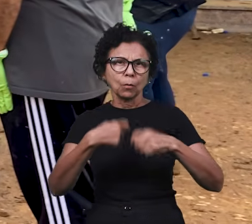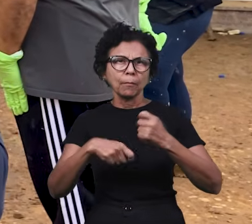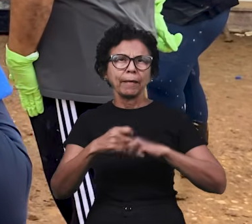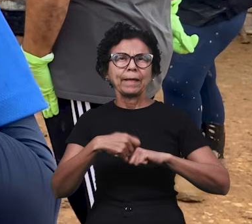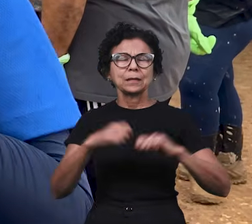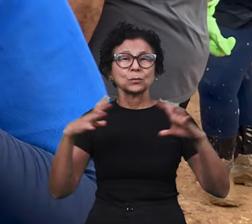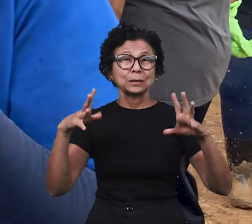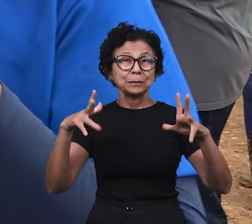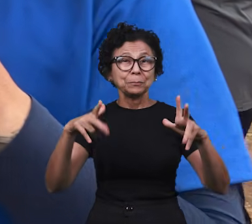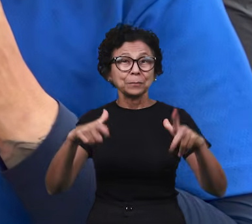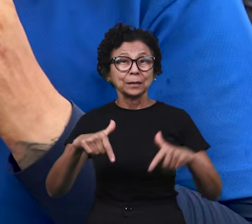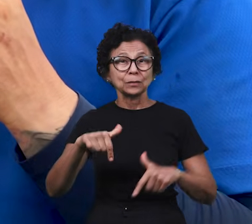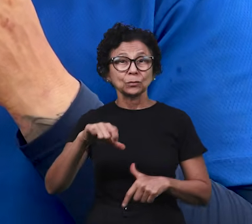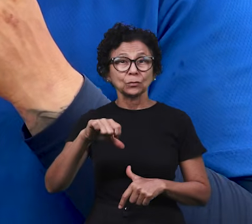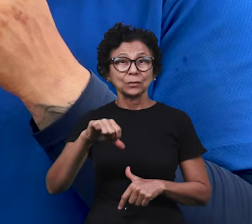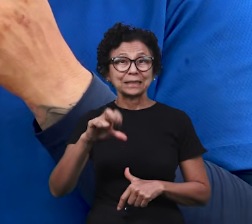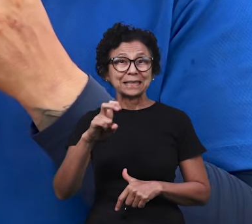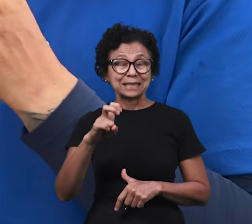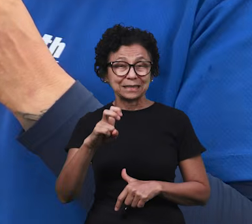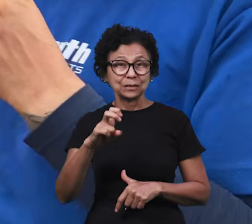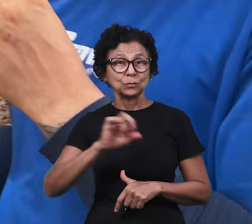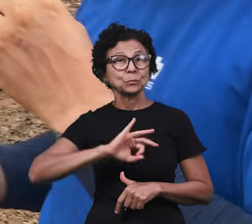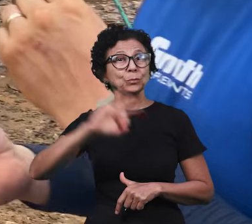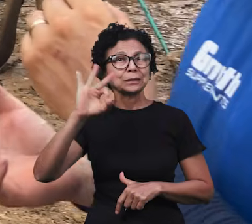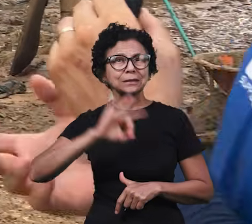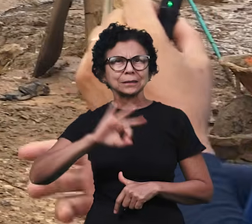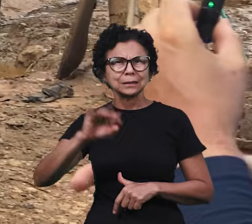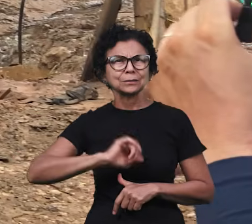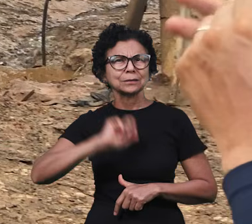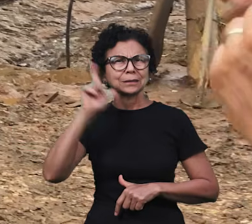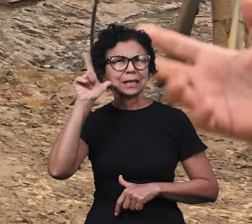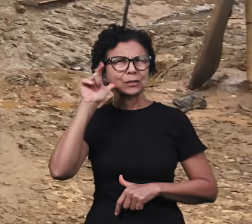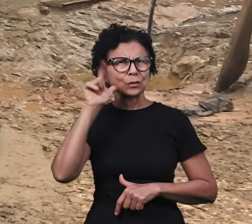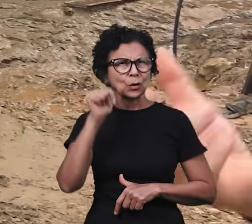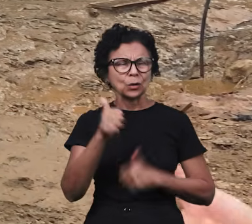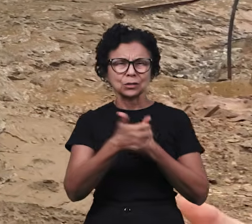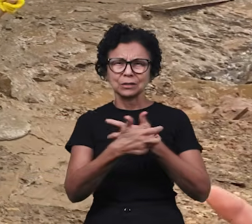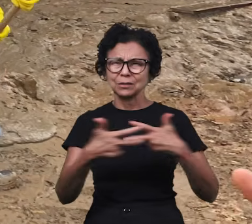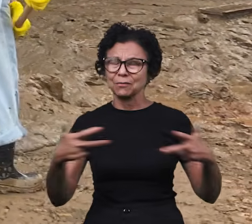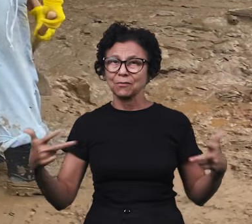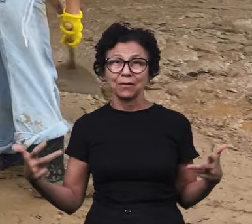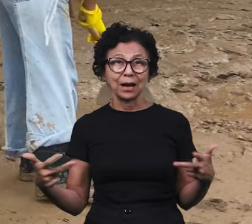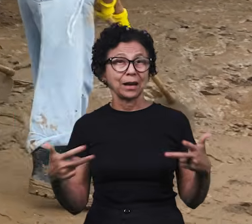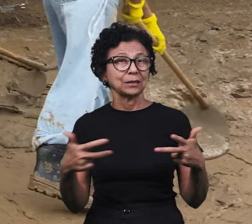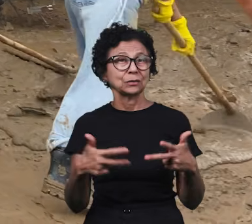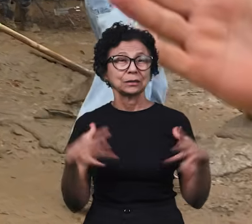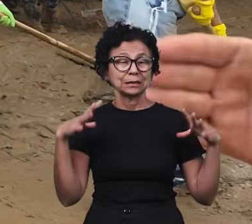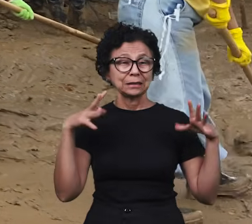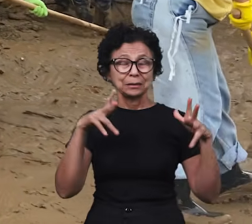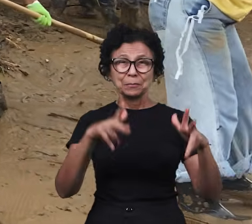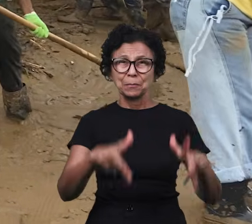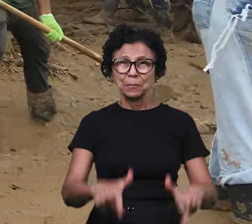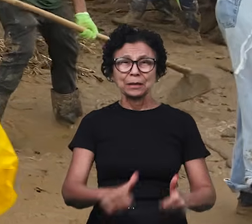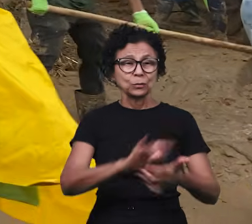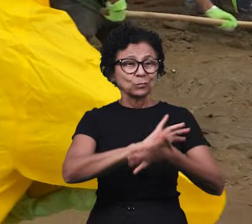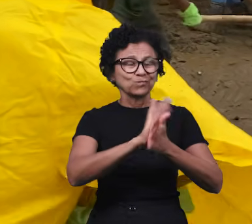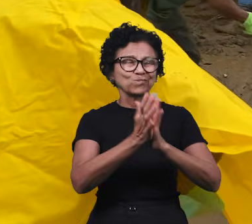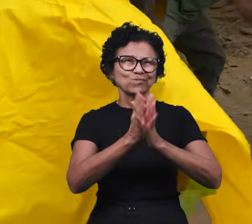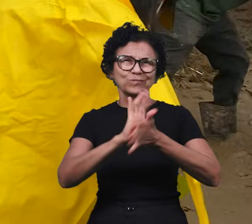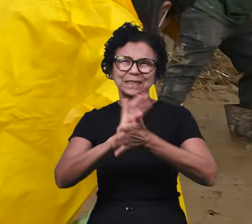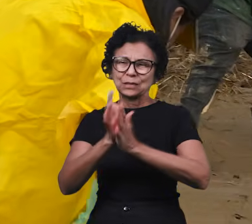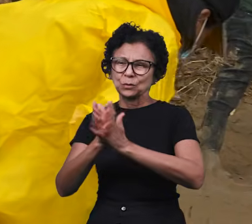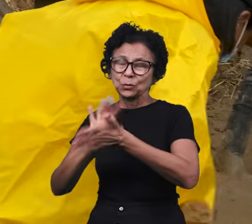O comércio de Ubá foi afetado em 95%. Então, tem muita lama para ser tirada, as lojas foram